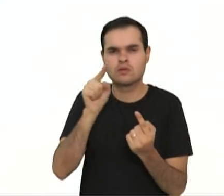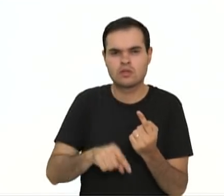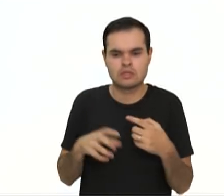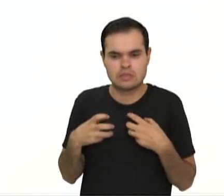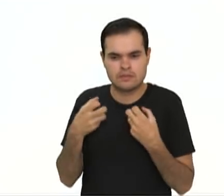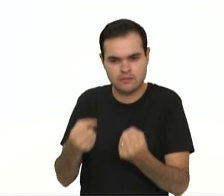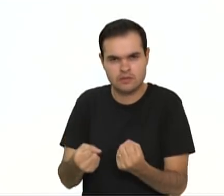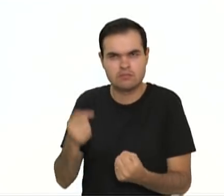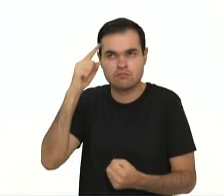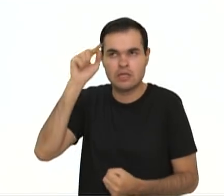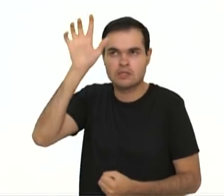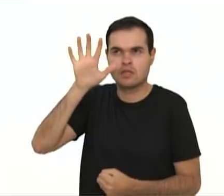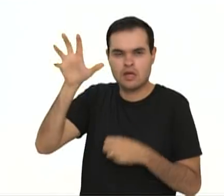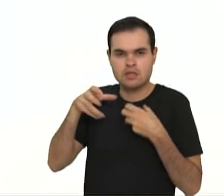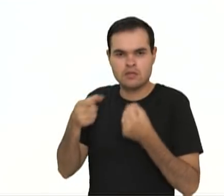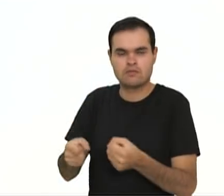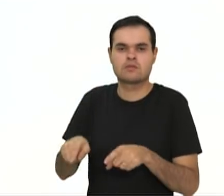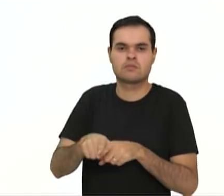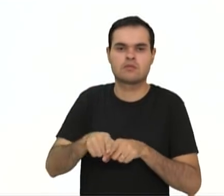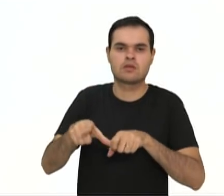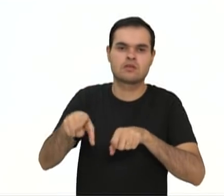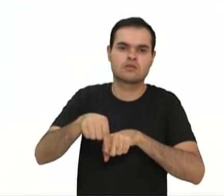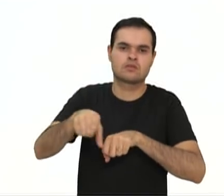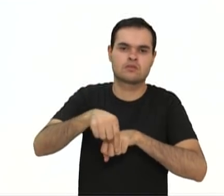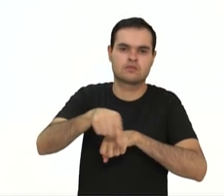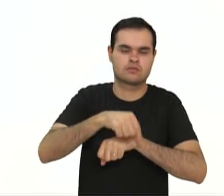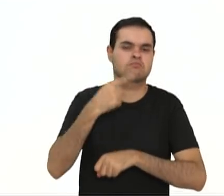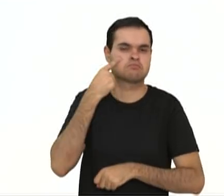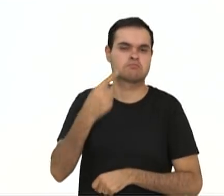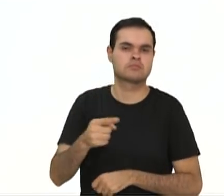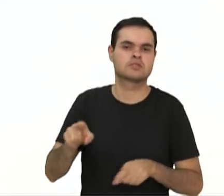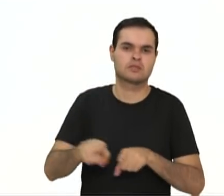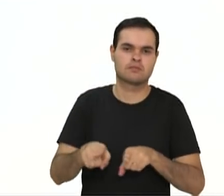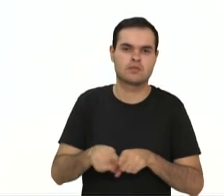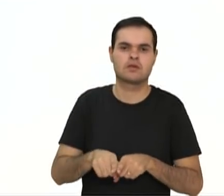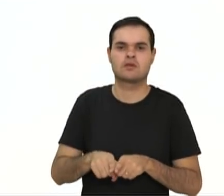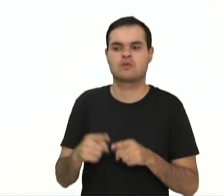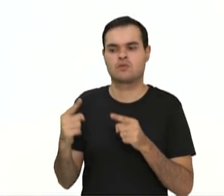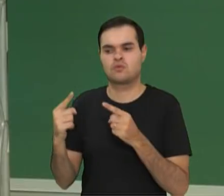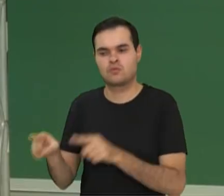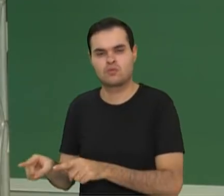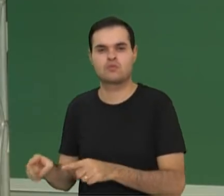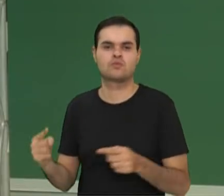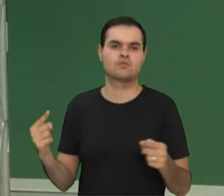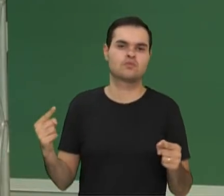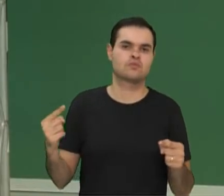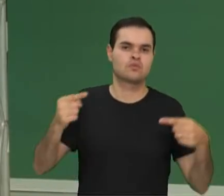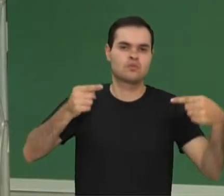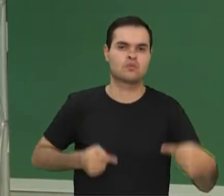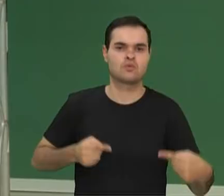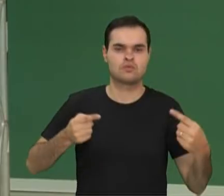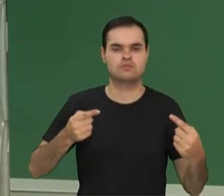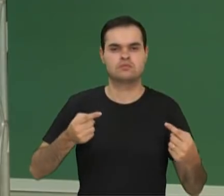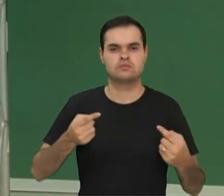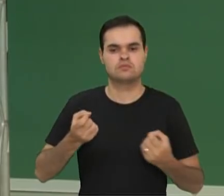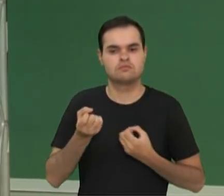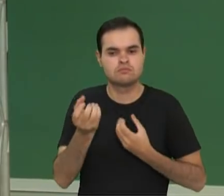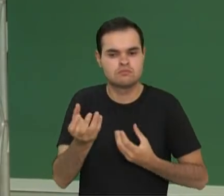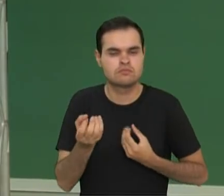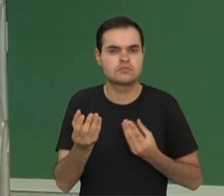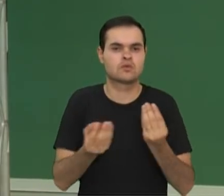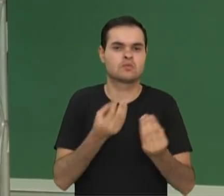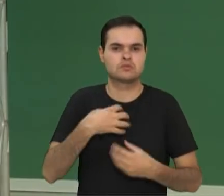defender uma ideia, recursos de argumentação. Também vimos a questão de oposição, expressões,